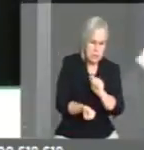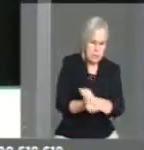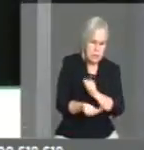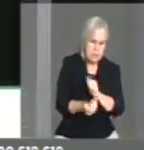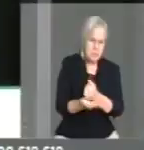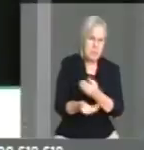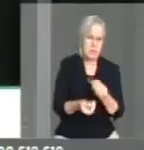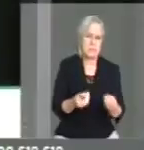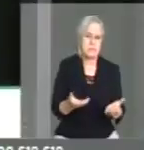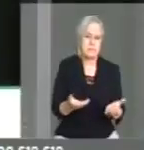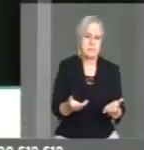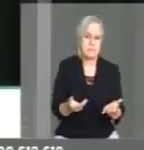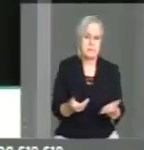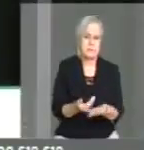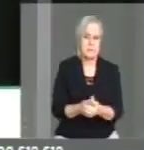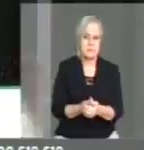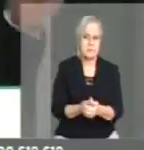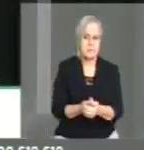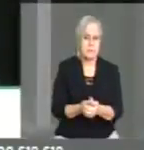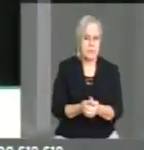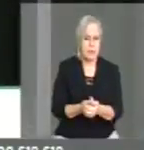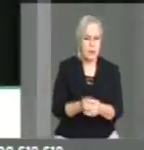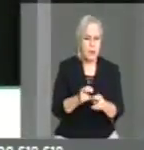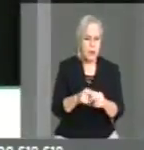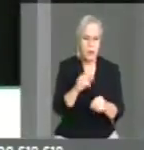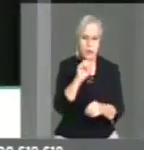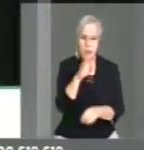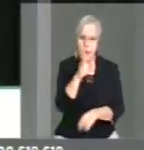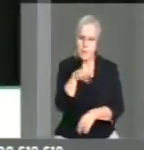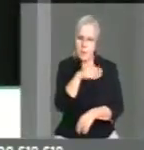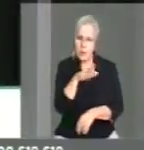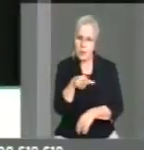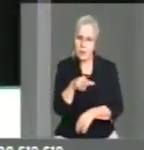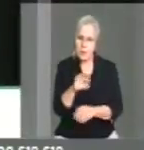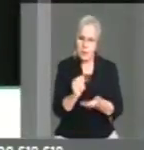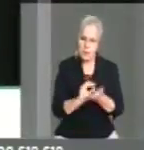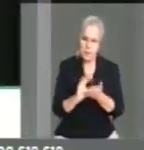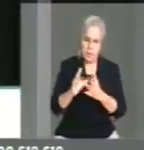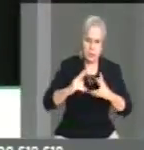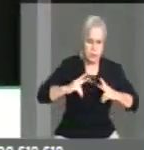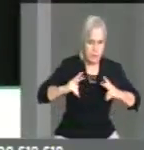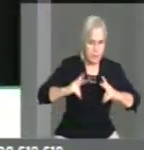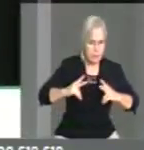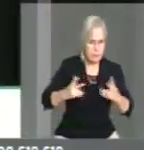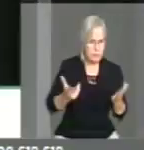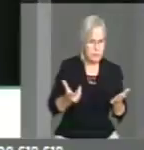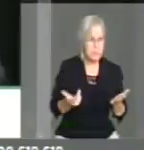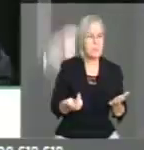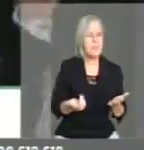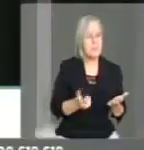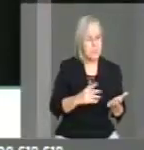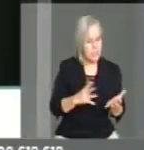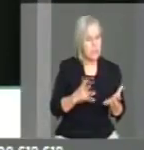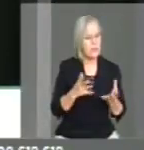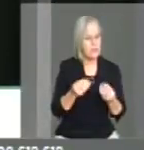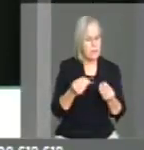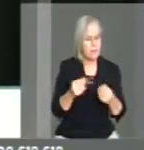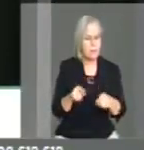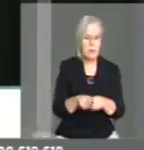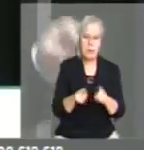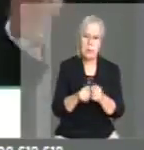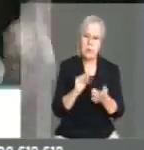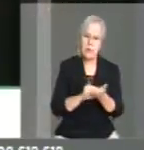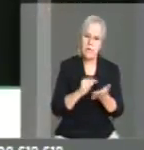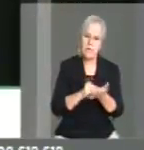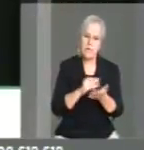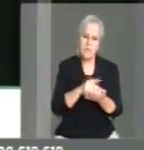caminho, porque não poderia só apenas proibir o financiamento privado, tinha que estabelecer o financiamento público. A falta de